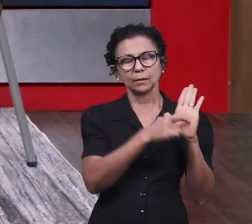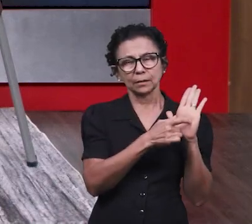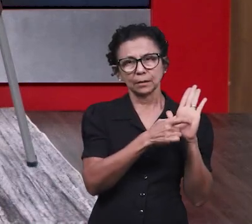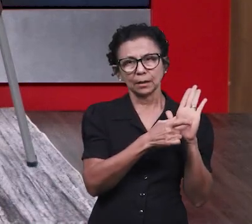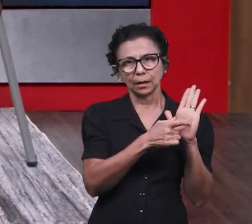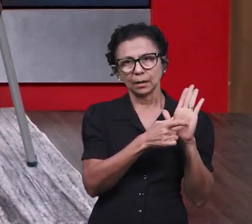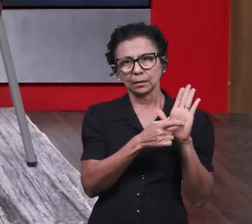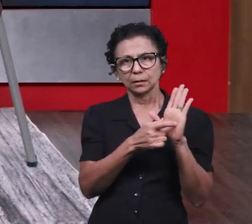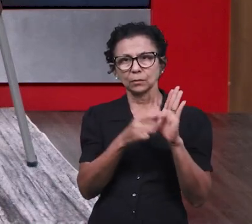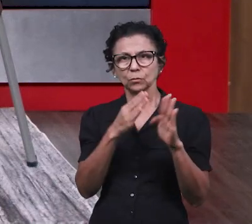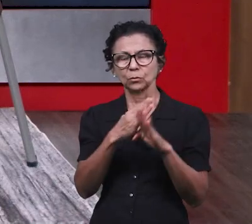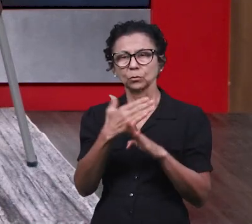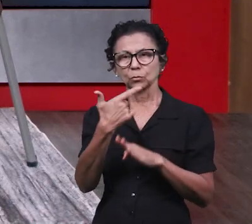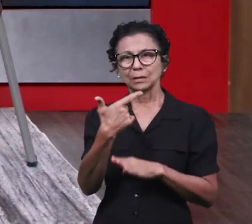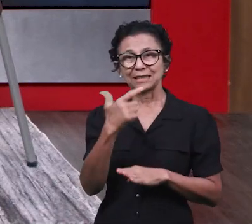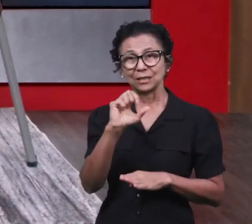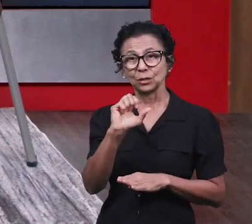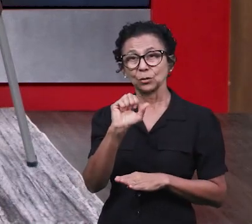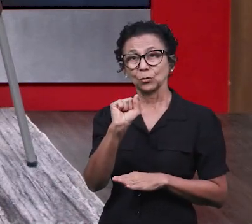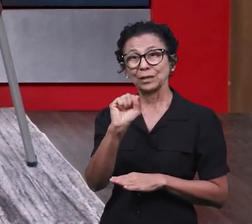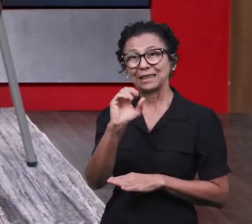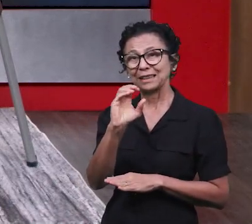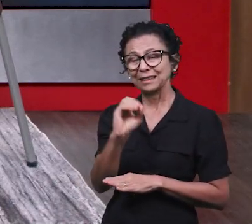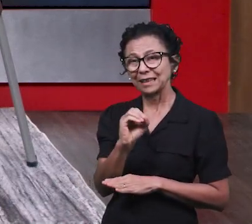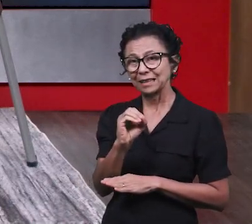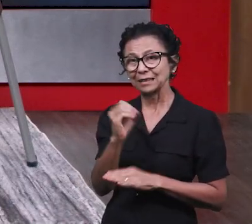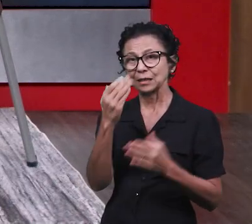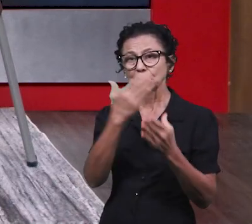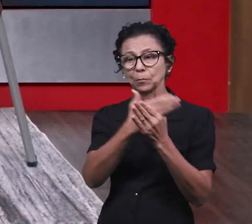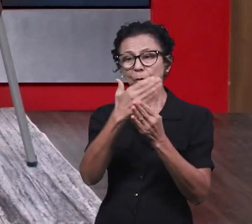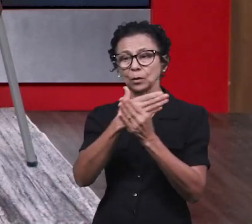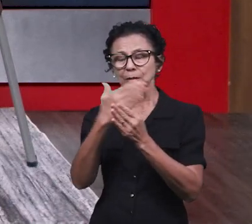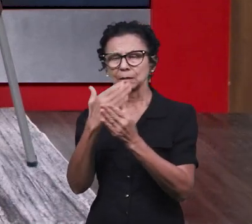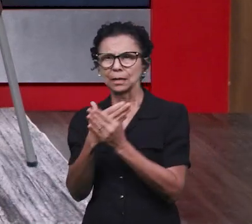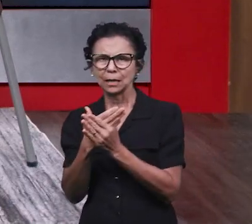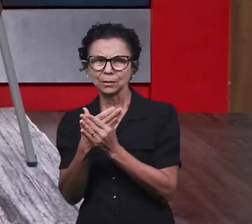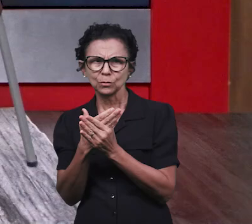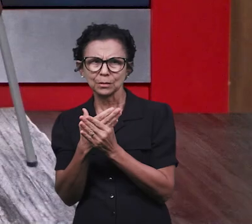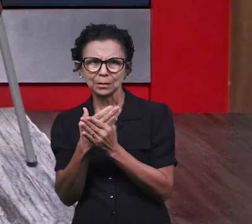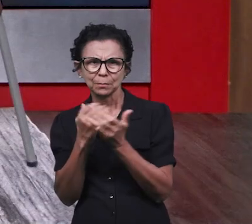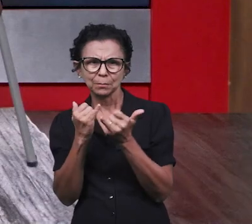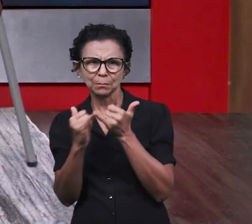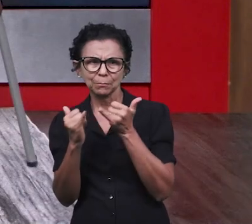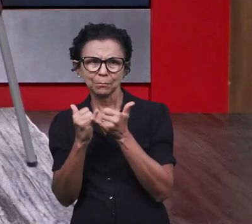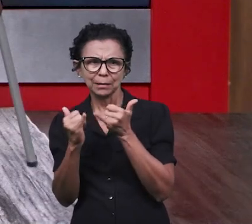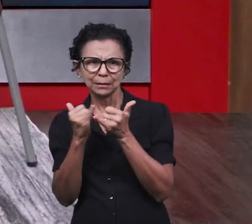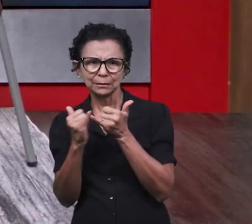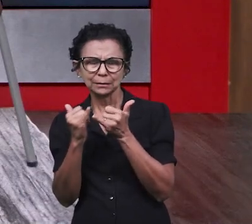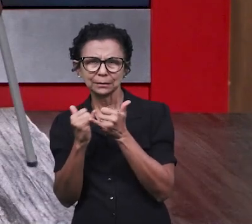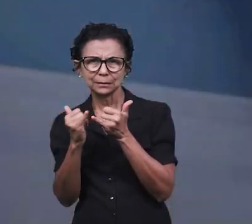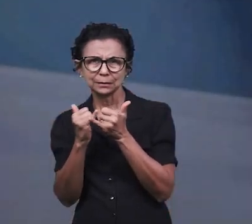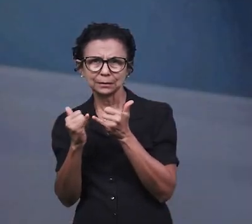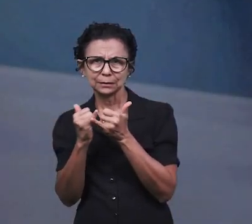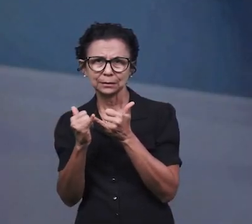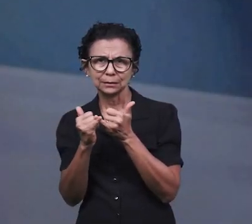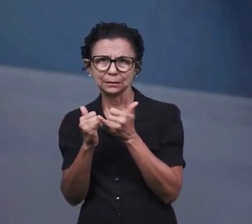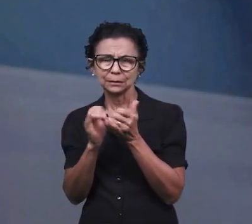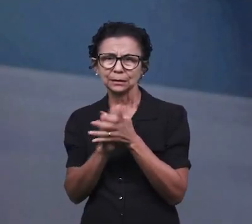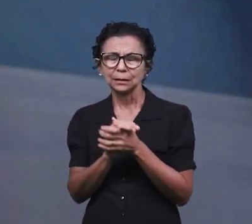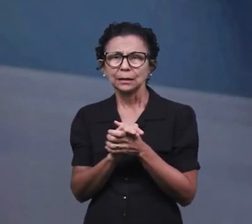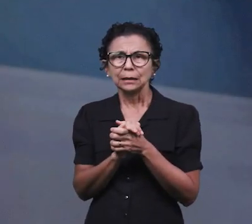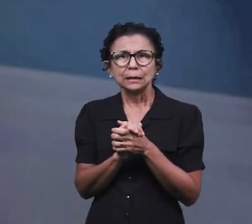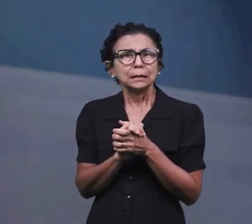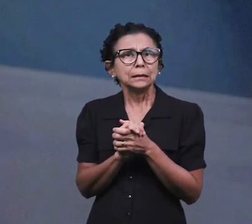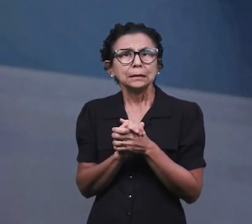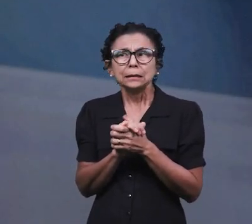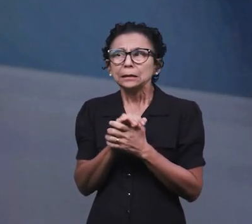com casos semelhantes e produziu 280 sentenças em menos de um minuto. Só